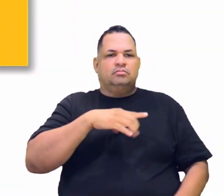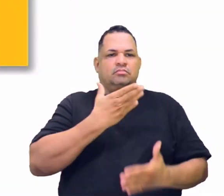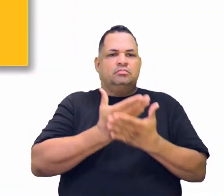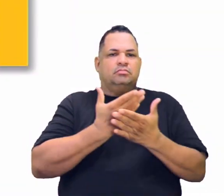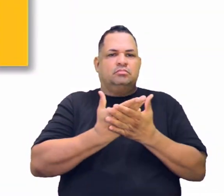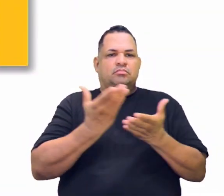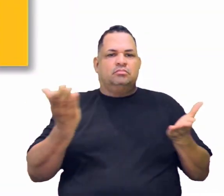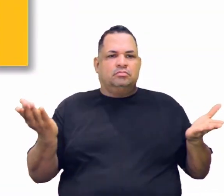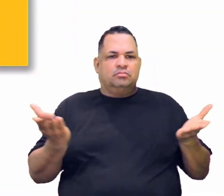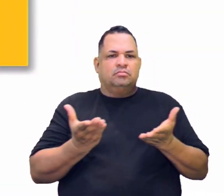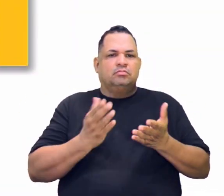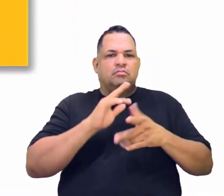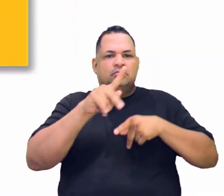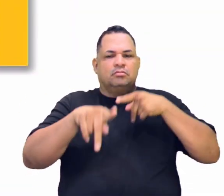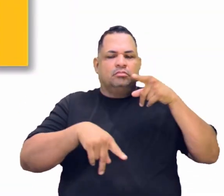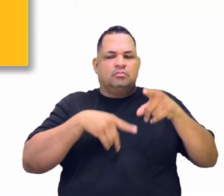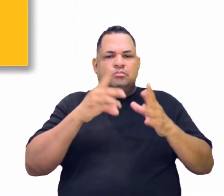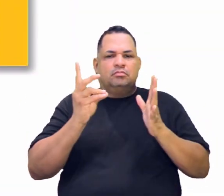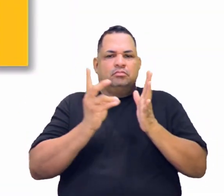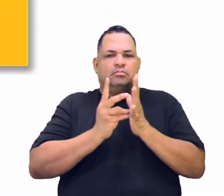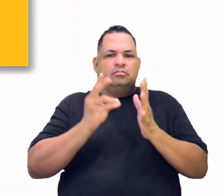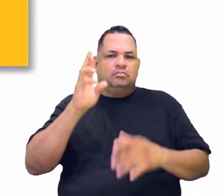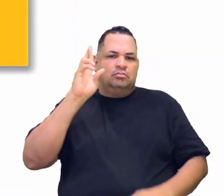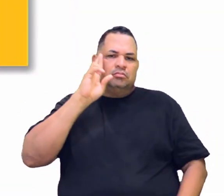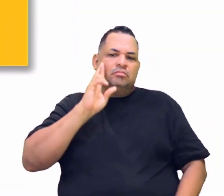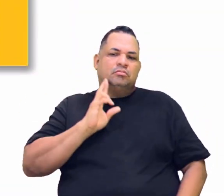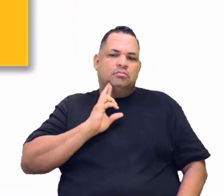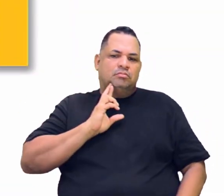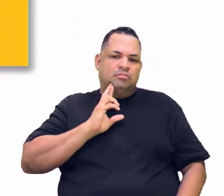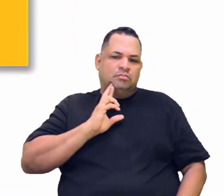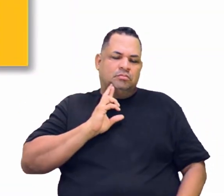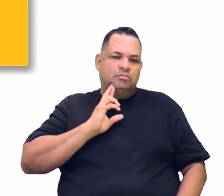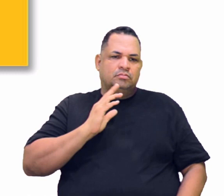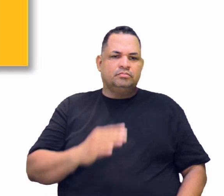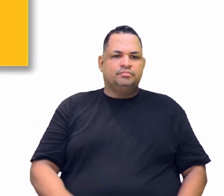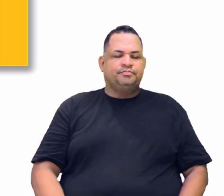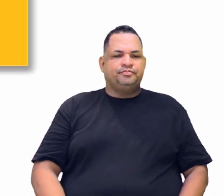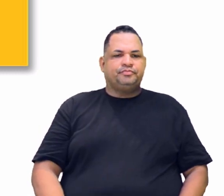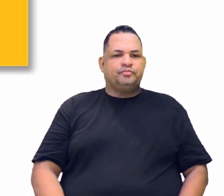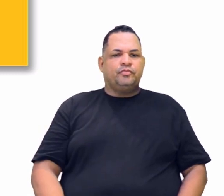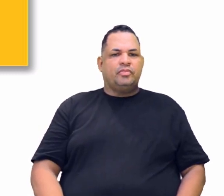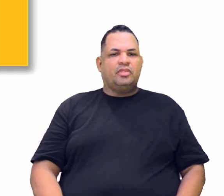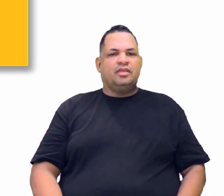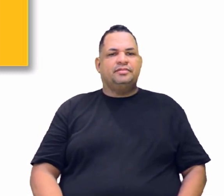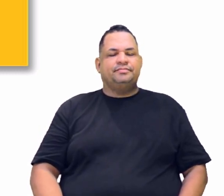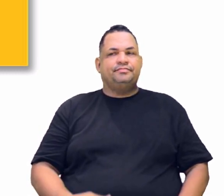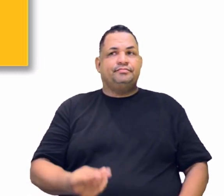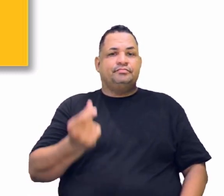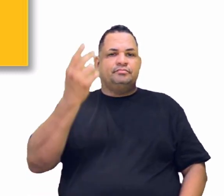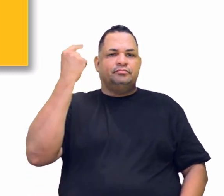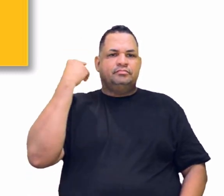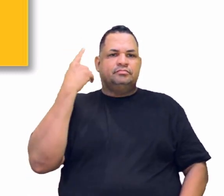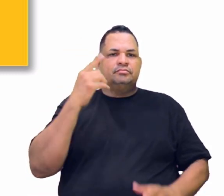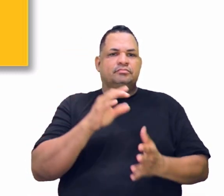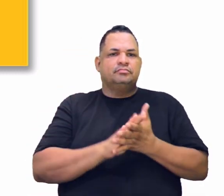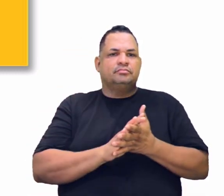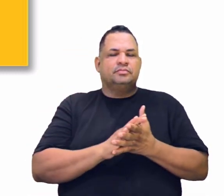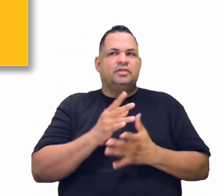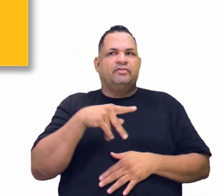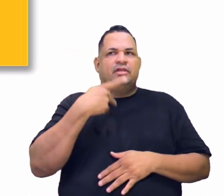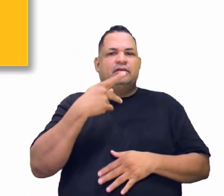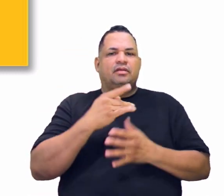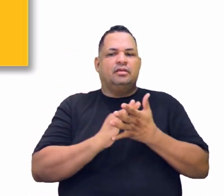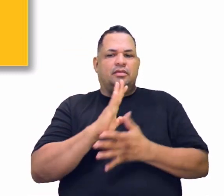de hoje, os povos indígenas de Rondônia. Antigamente se falava índio,